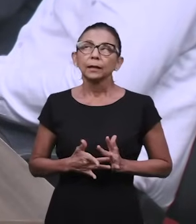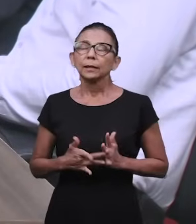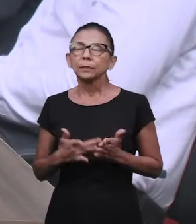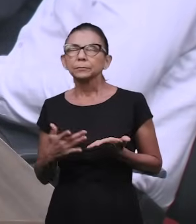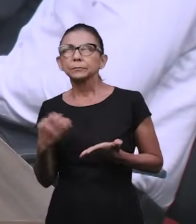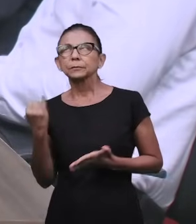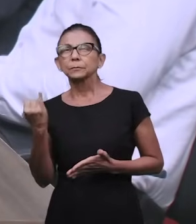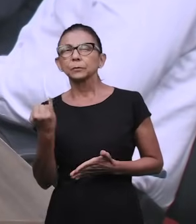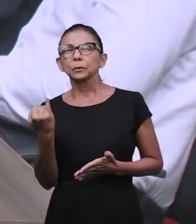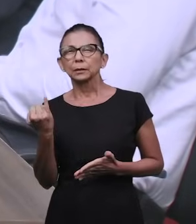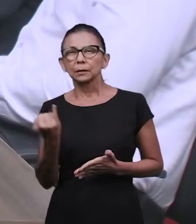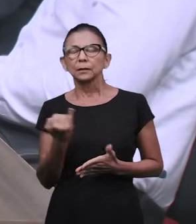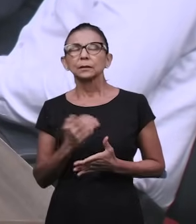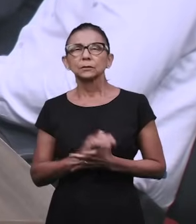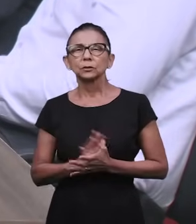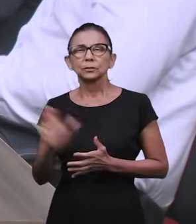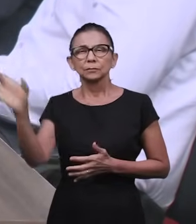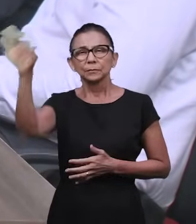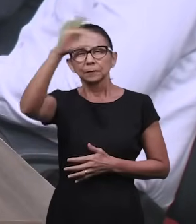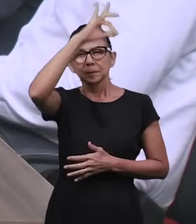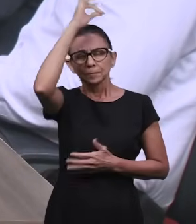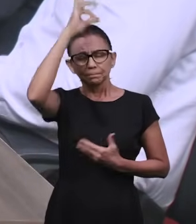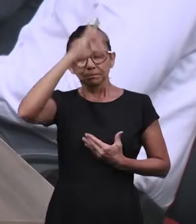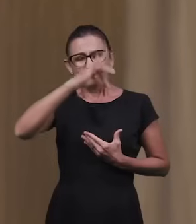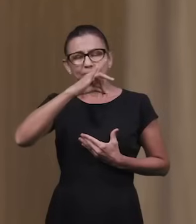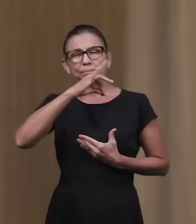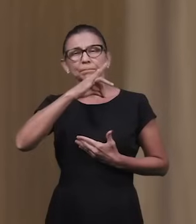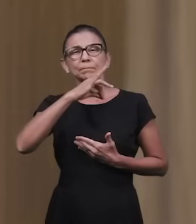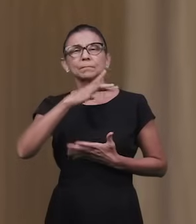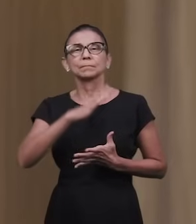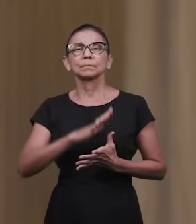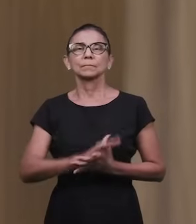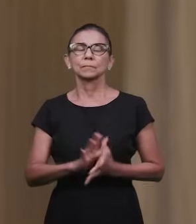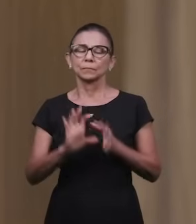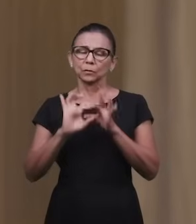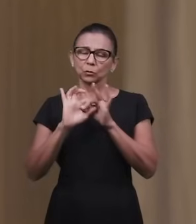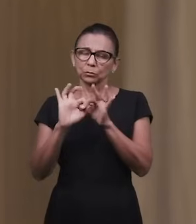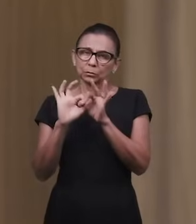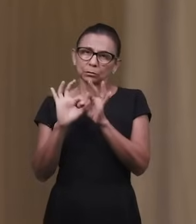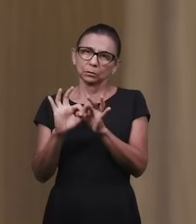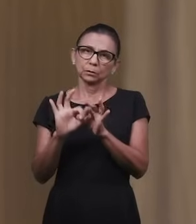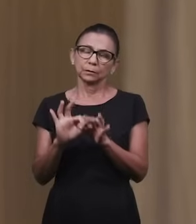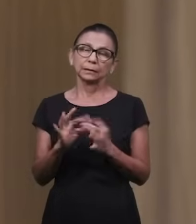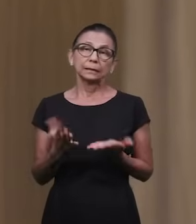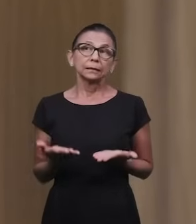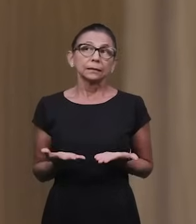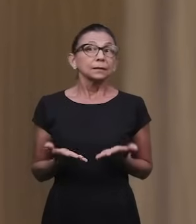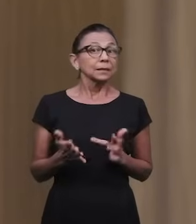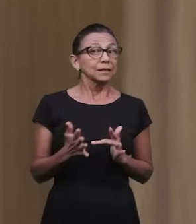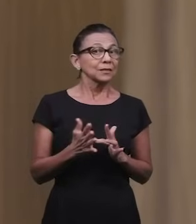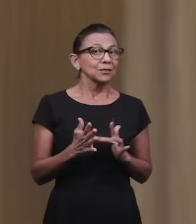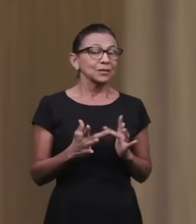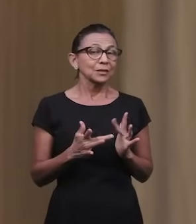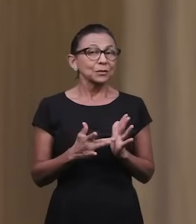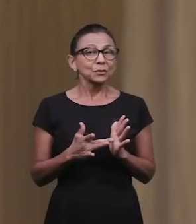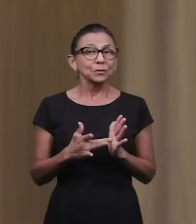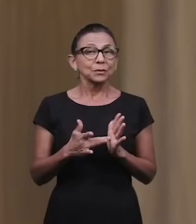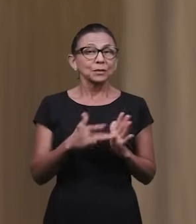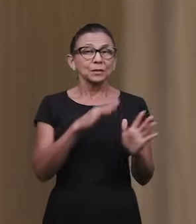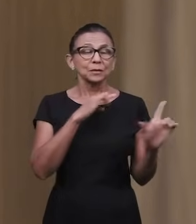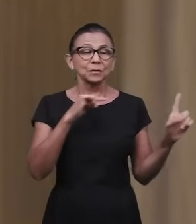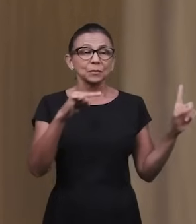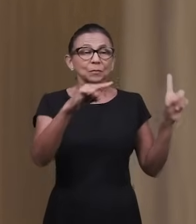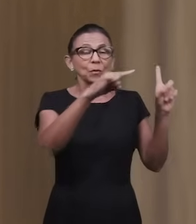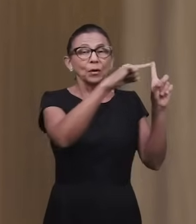estarmos revestidos pelo Espírito Santo, porque Jesus, ao oferecer o seu sacrifício, o véu do templo